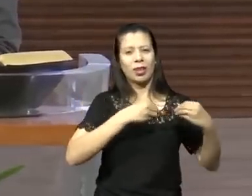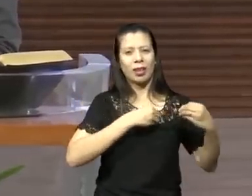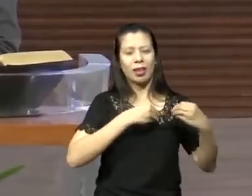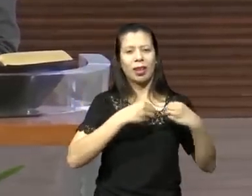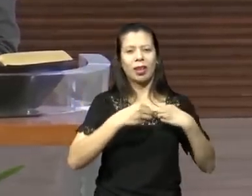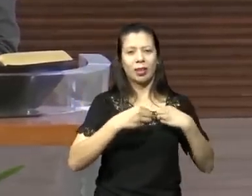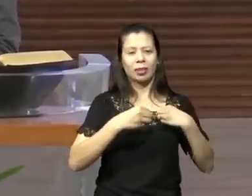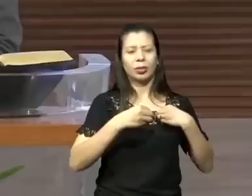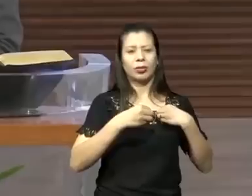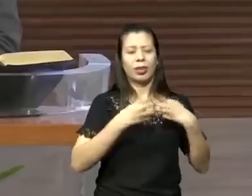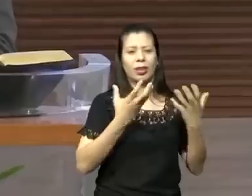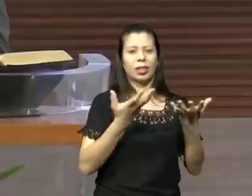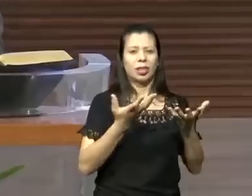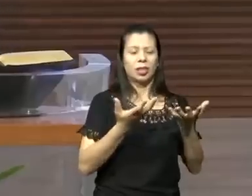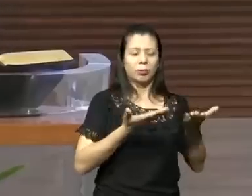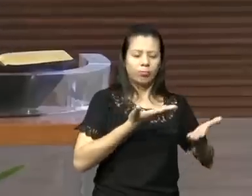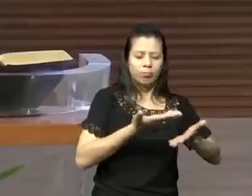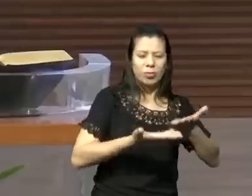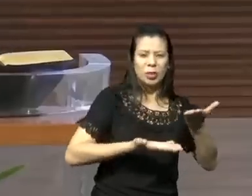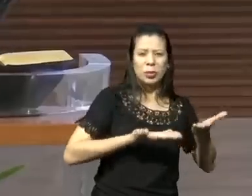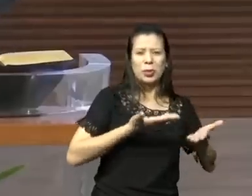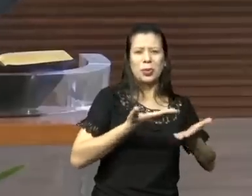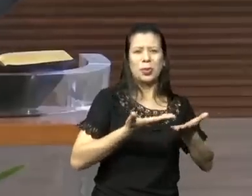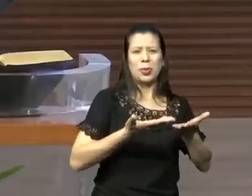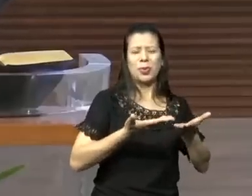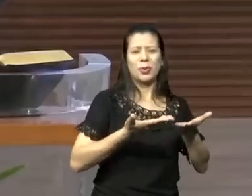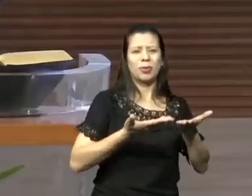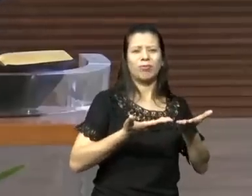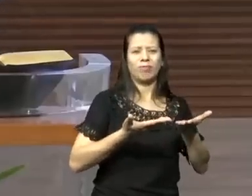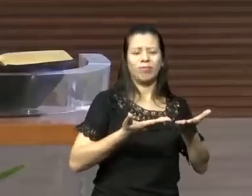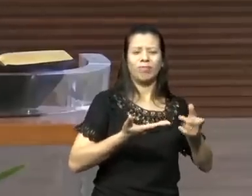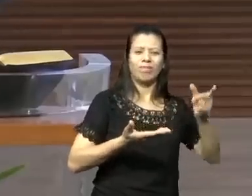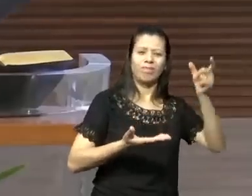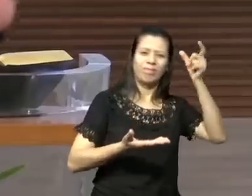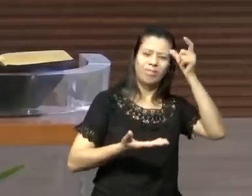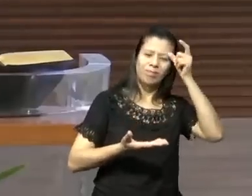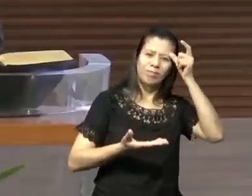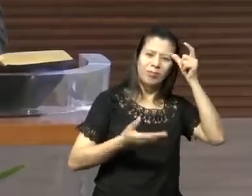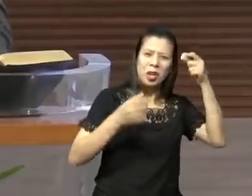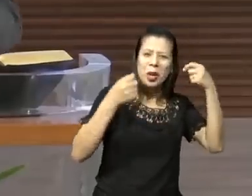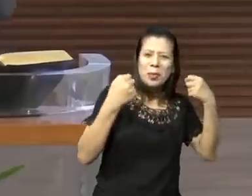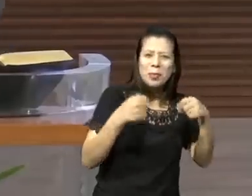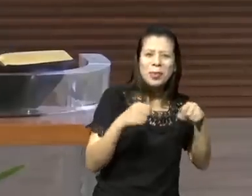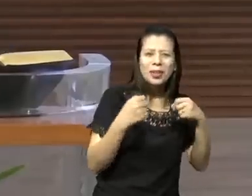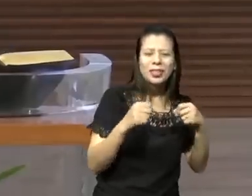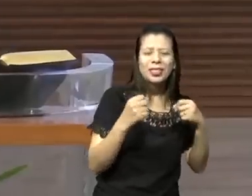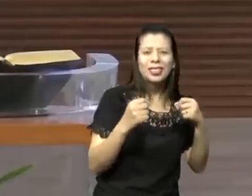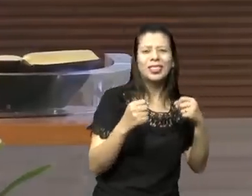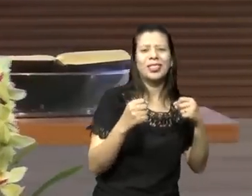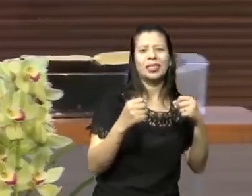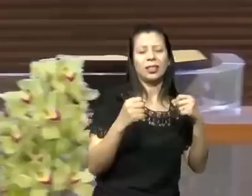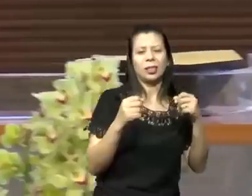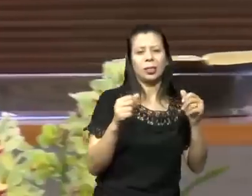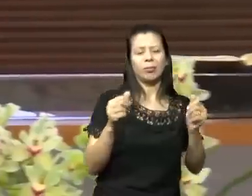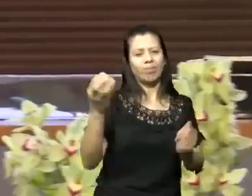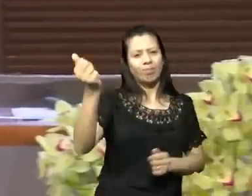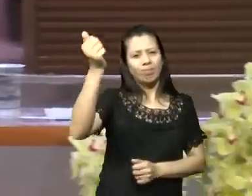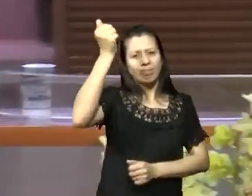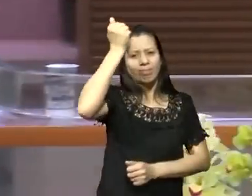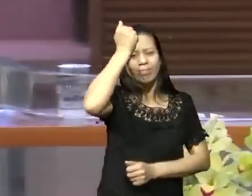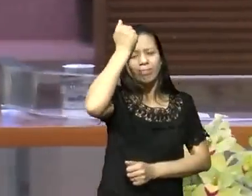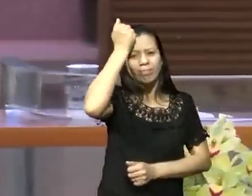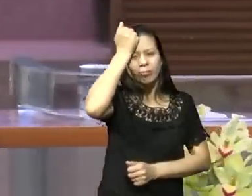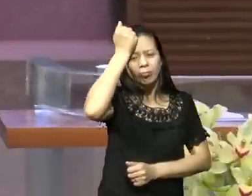vou retirar que eles disseram Somos Livres nunca fomos escravos de ninguém mentira primeiramente